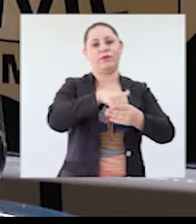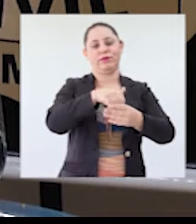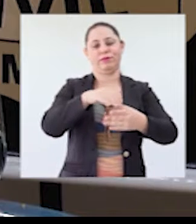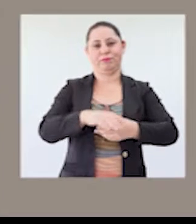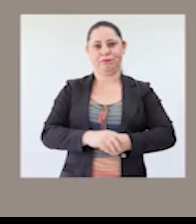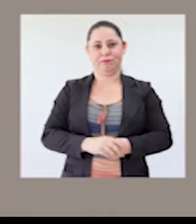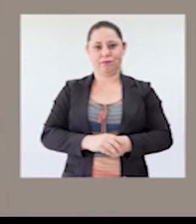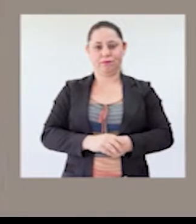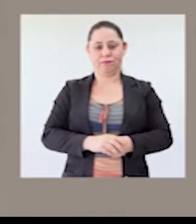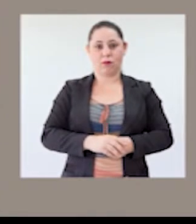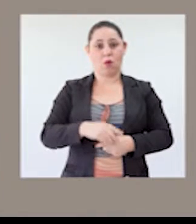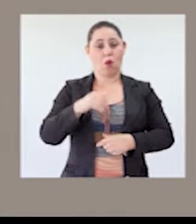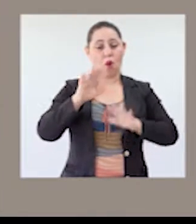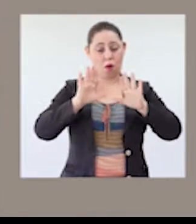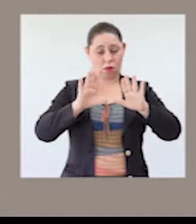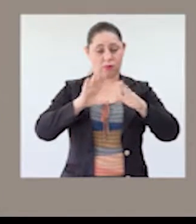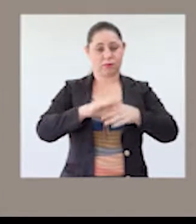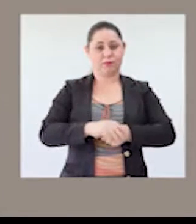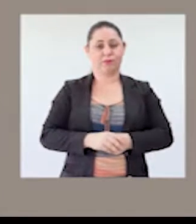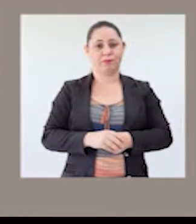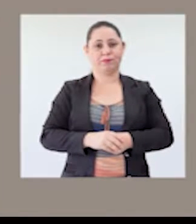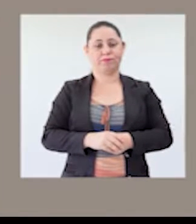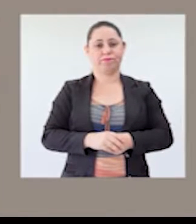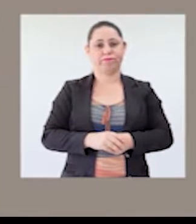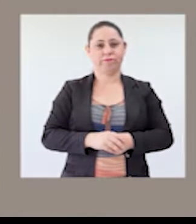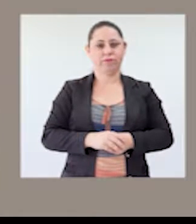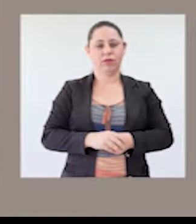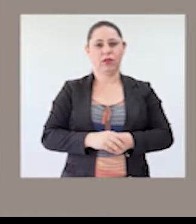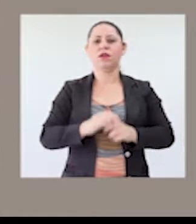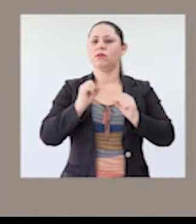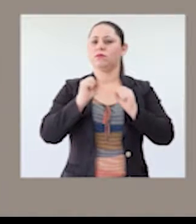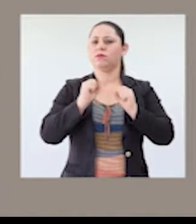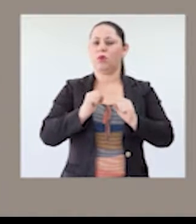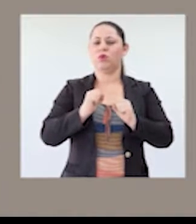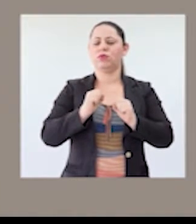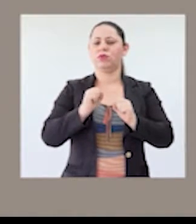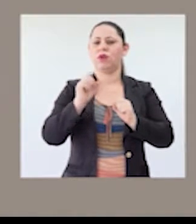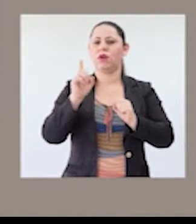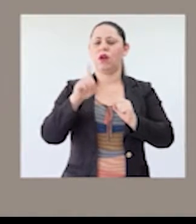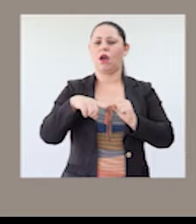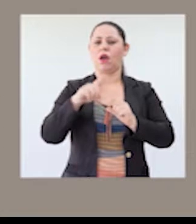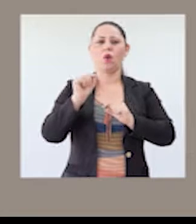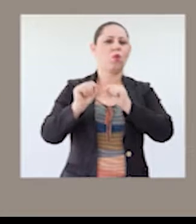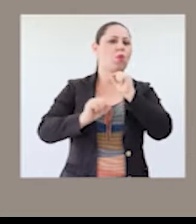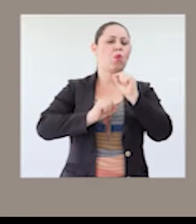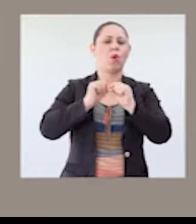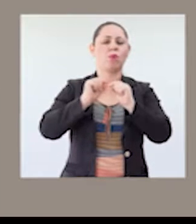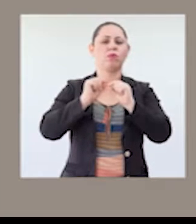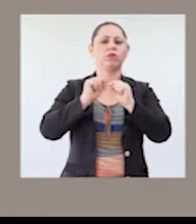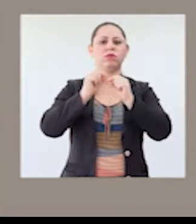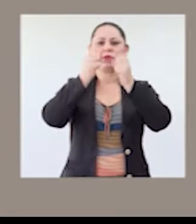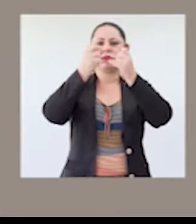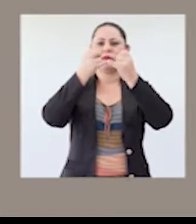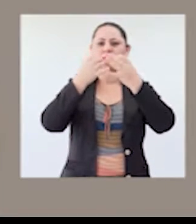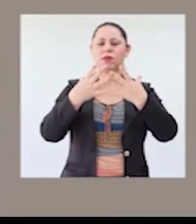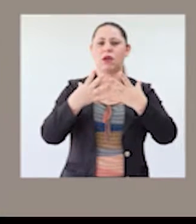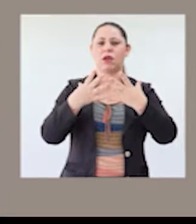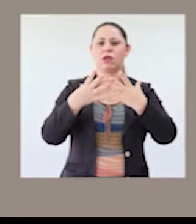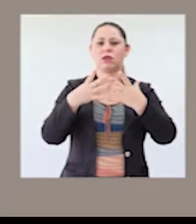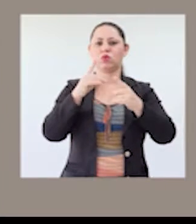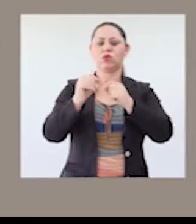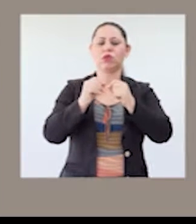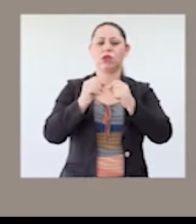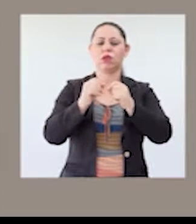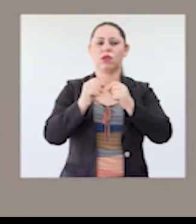votos? Veja bem, ela tanto pode ser caracterizada pela oferta